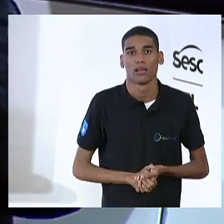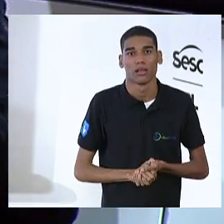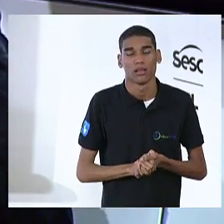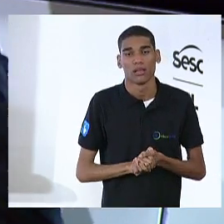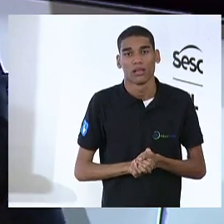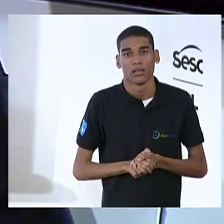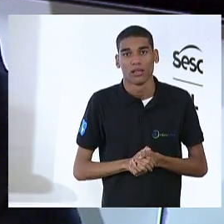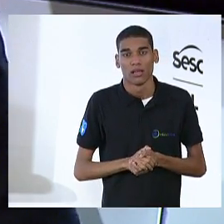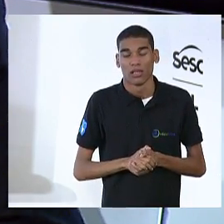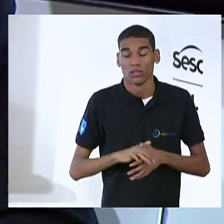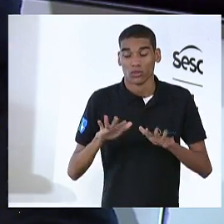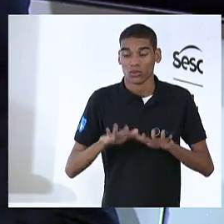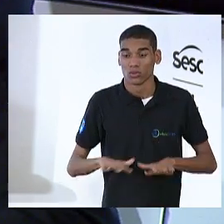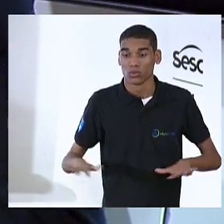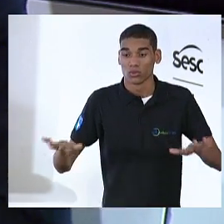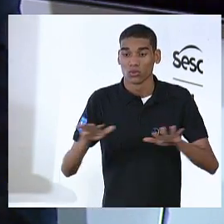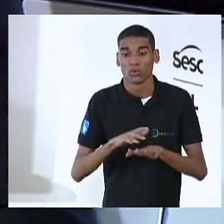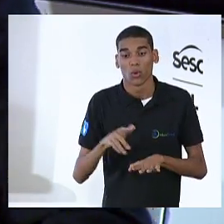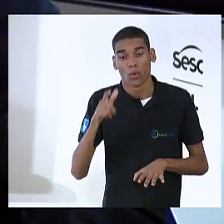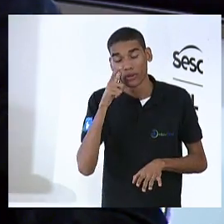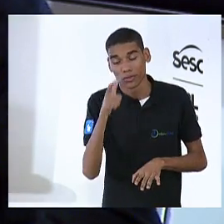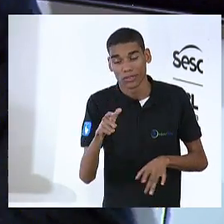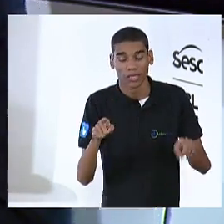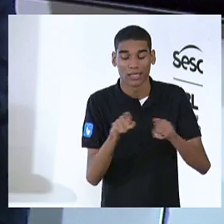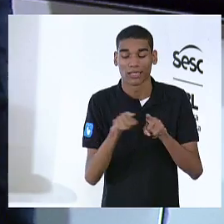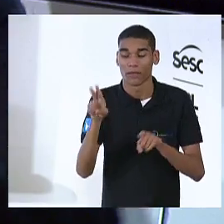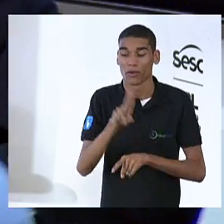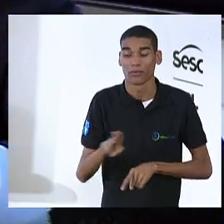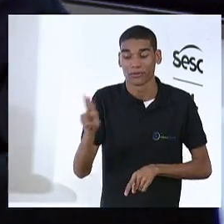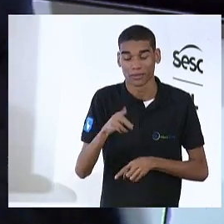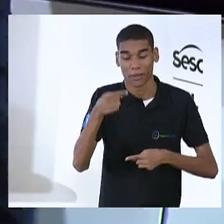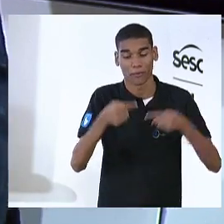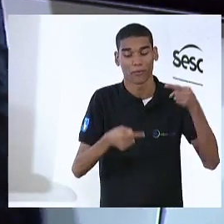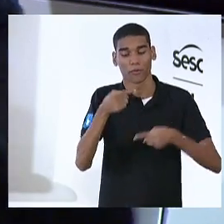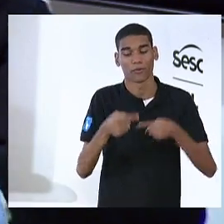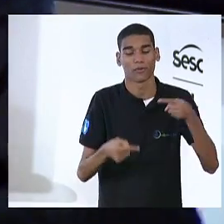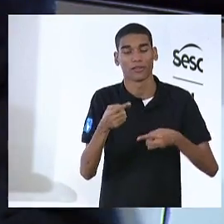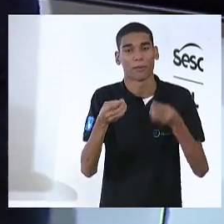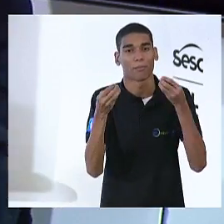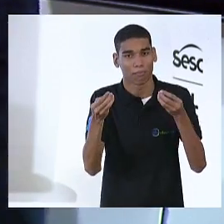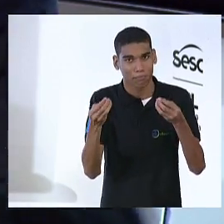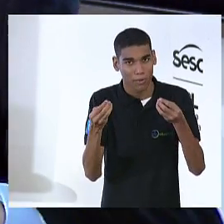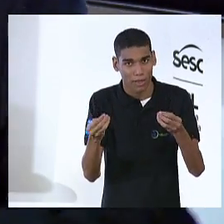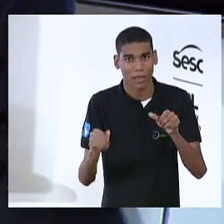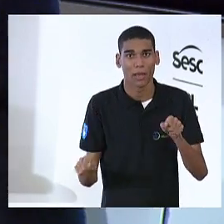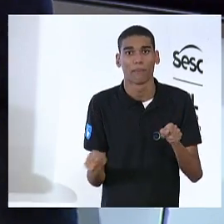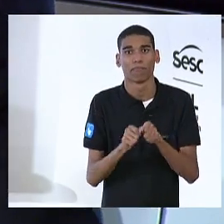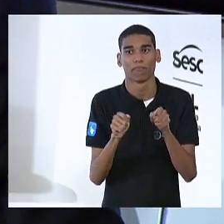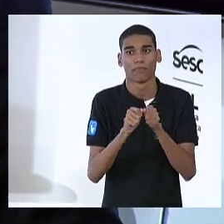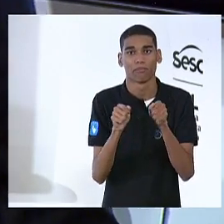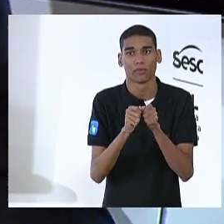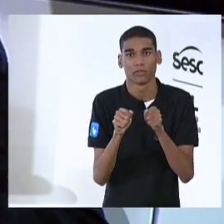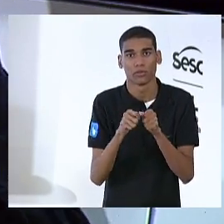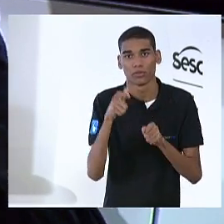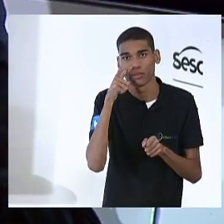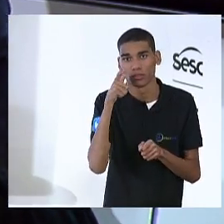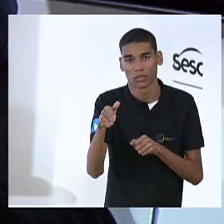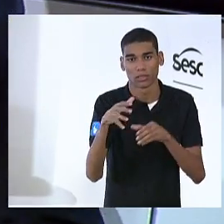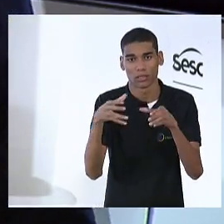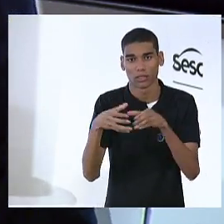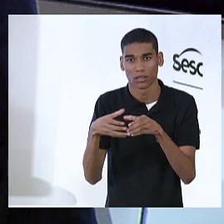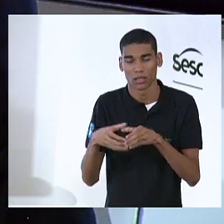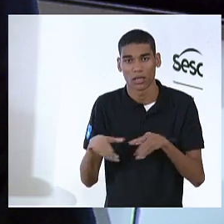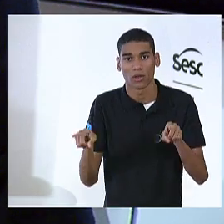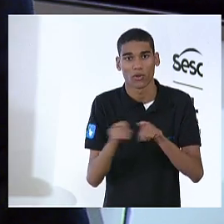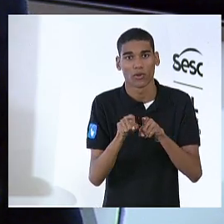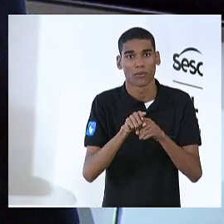Encastelar todos os interesses que foram possíveis e usar a política para reproduzir os interesses desses grupos, enfim, várias